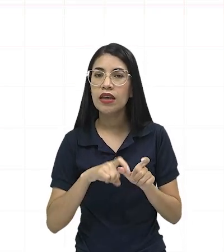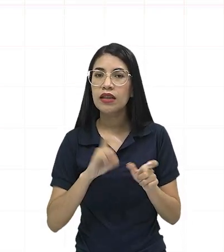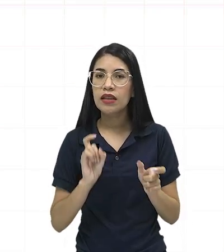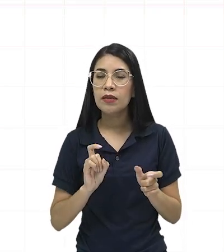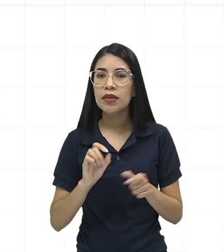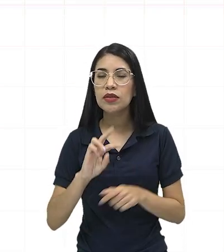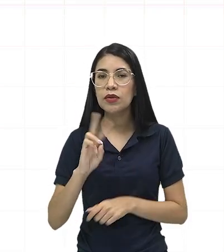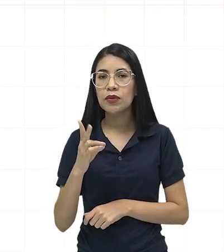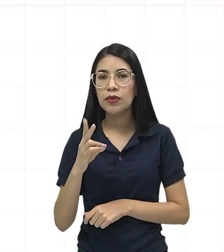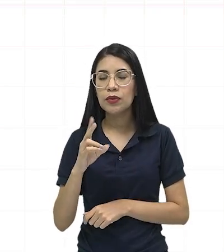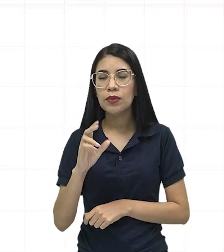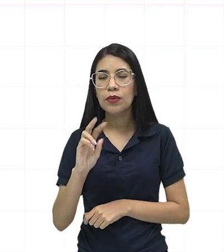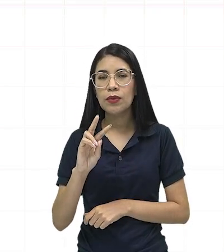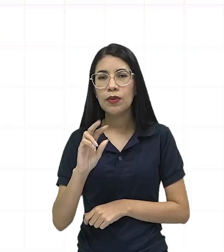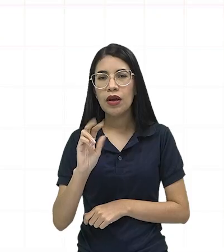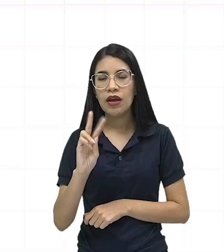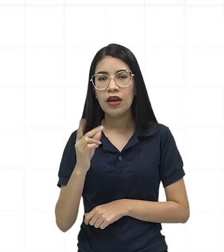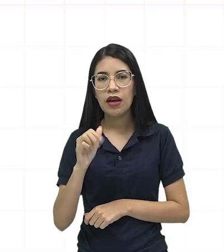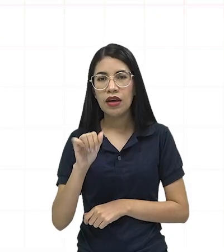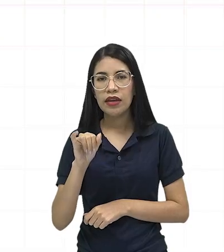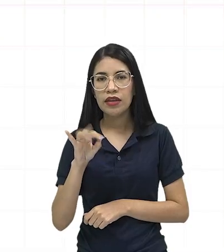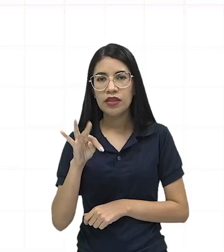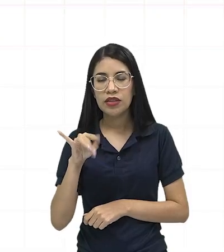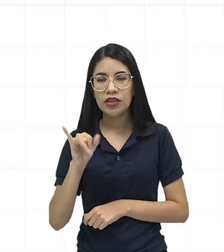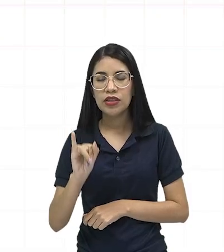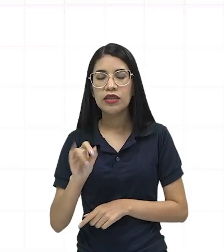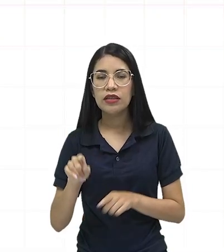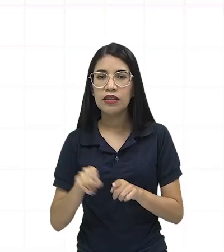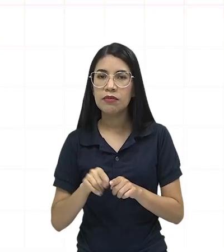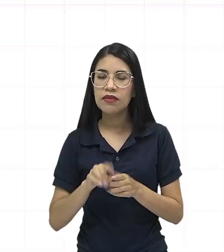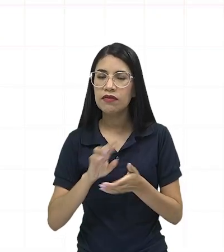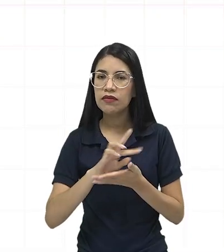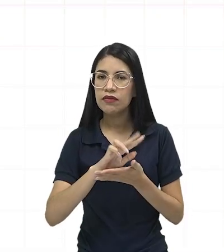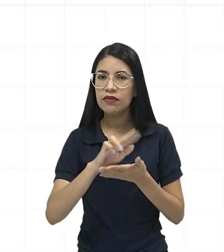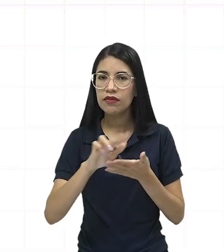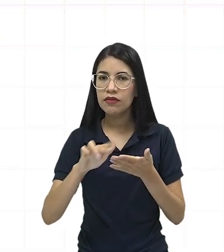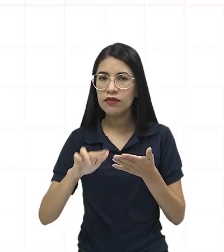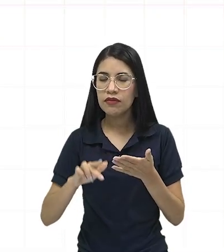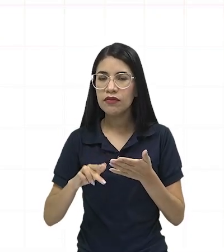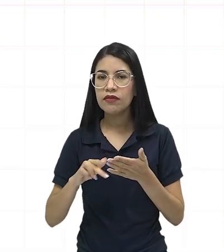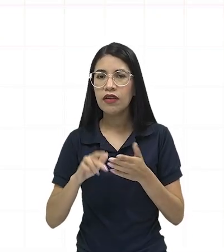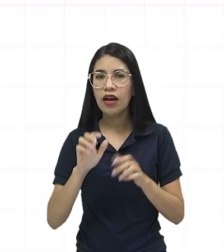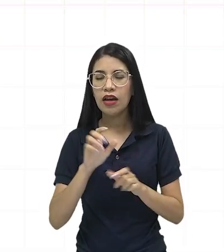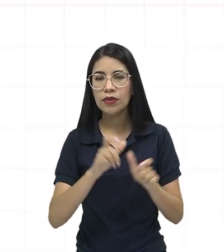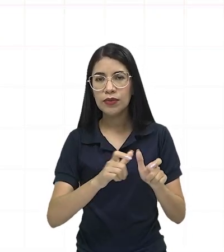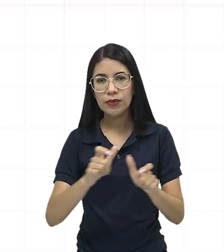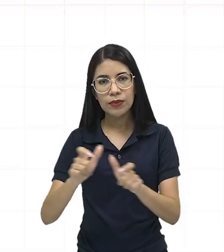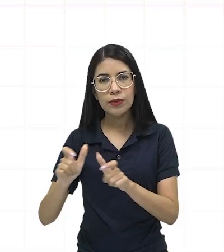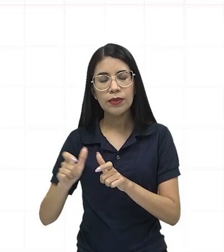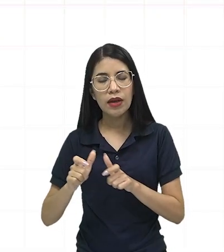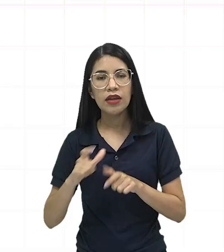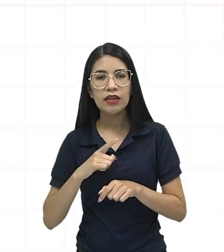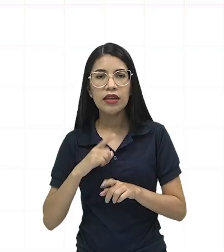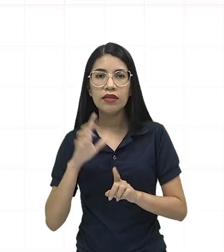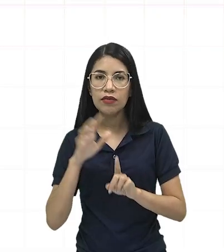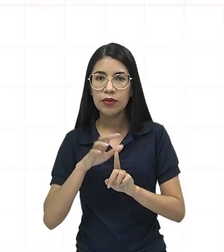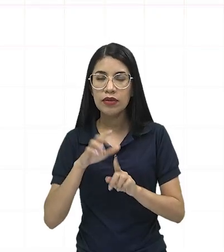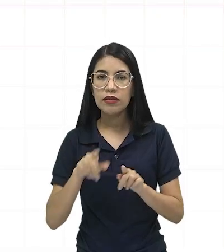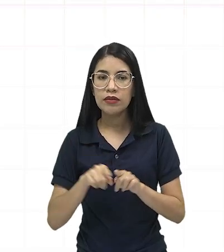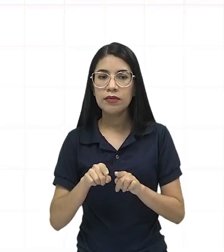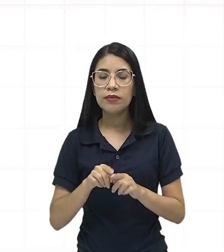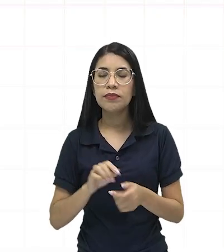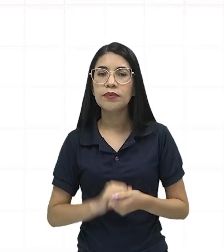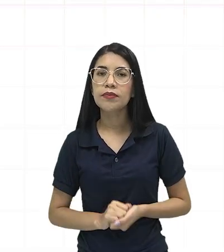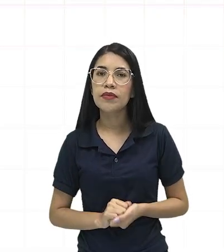do Haiti, tá? E por aí vai também se espalhando por diversos continentes. O que mais?